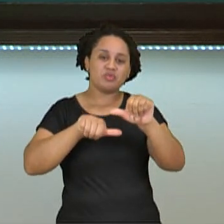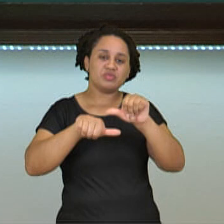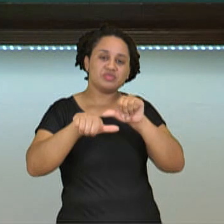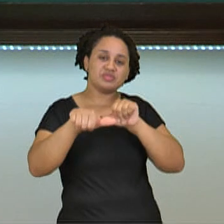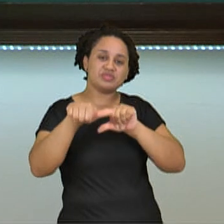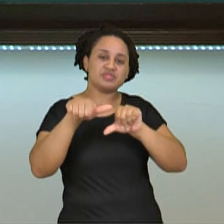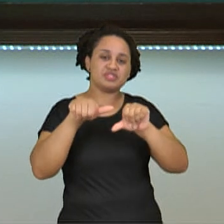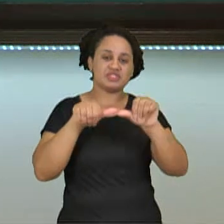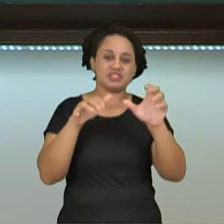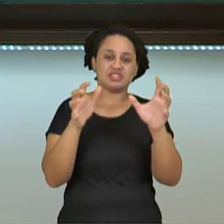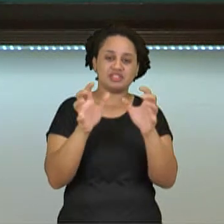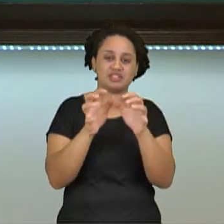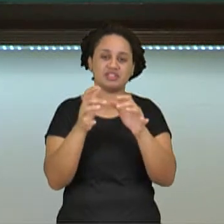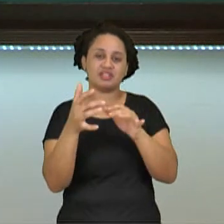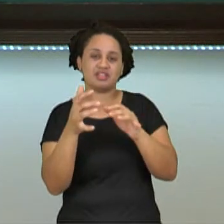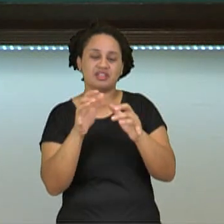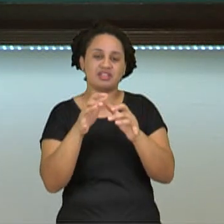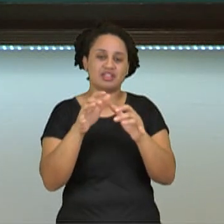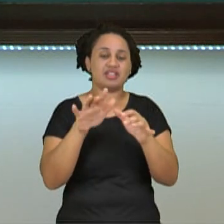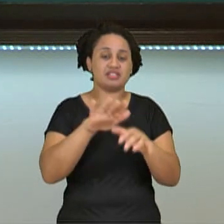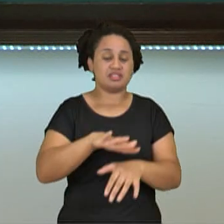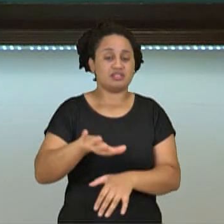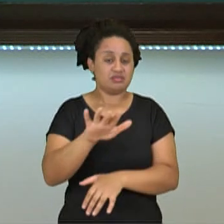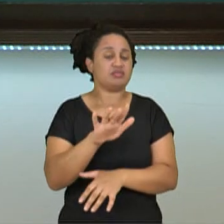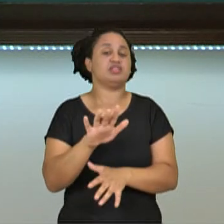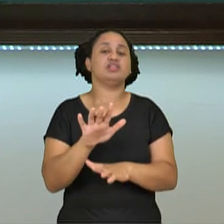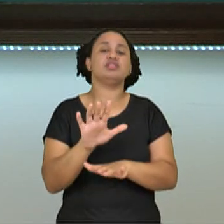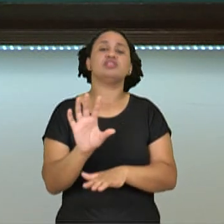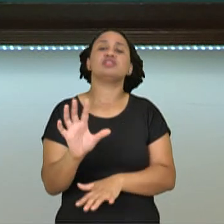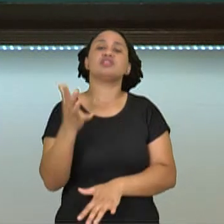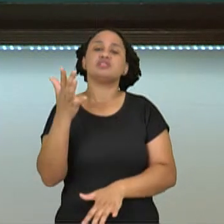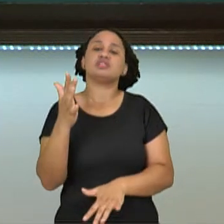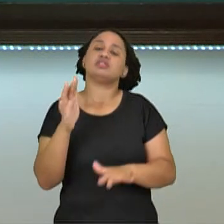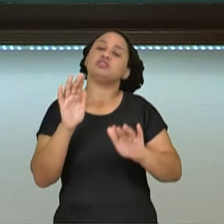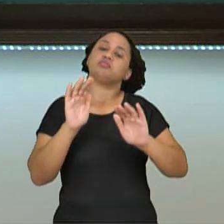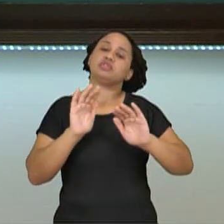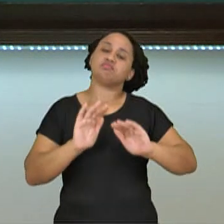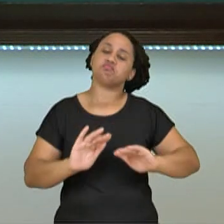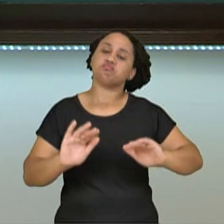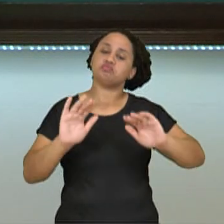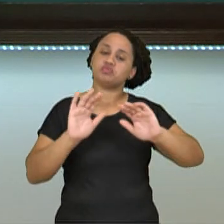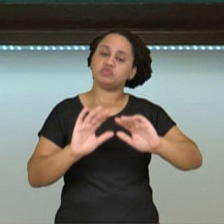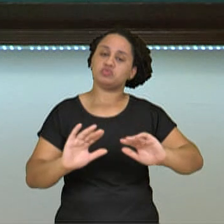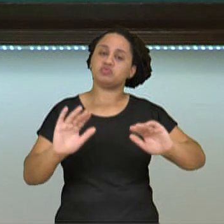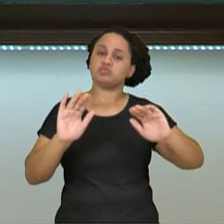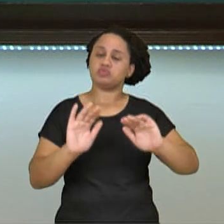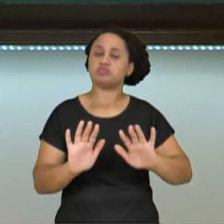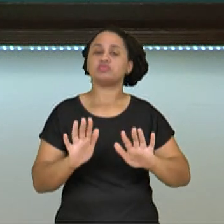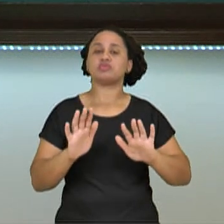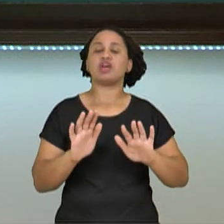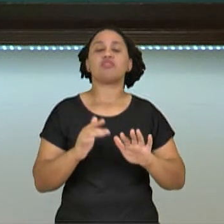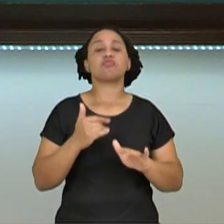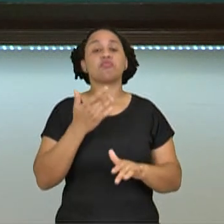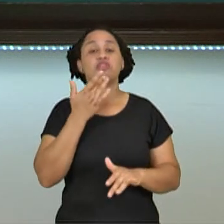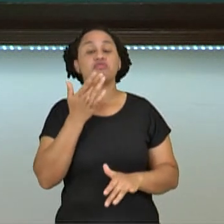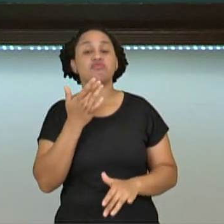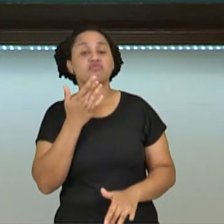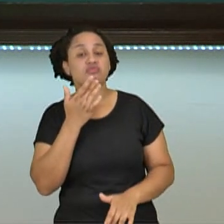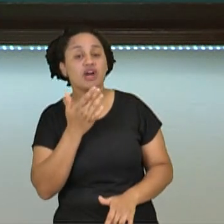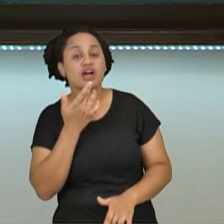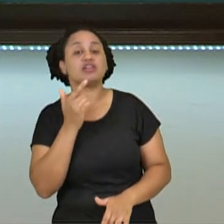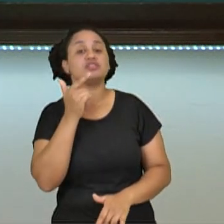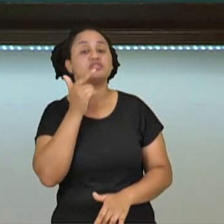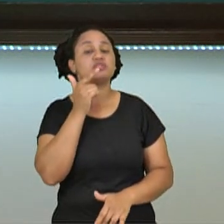modificando, essas condições adversas foram ficando mais amenas, foi ficando mais fácil da